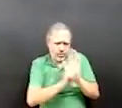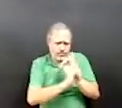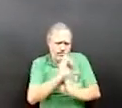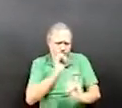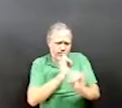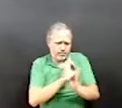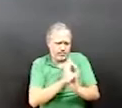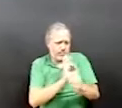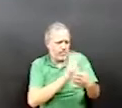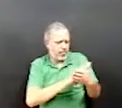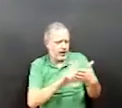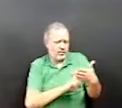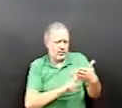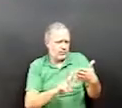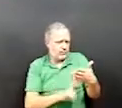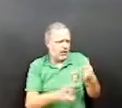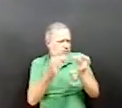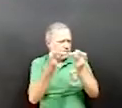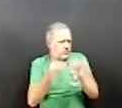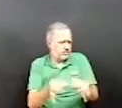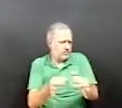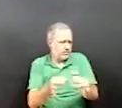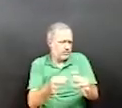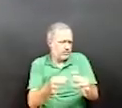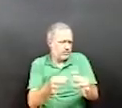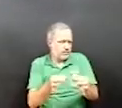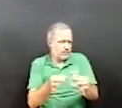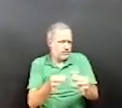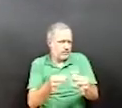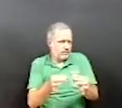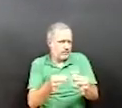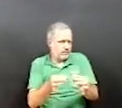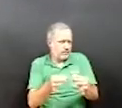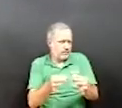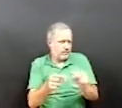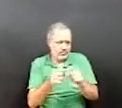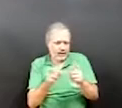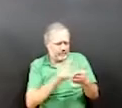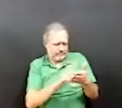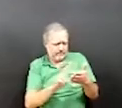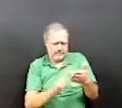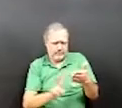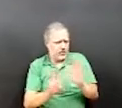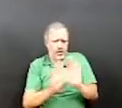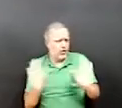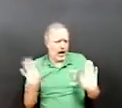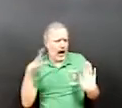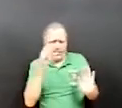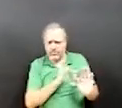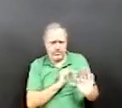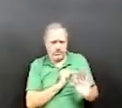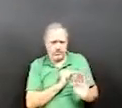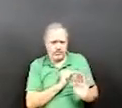uma leitura de qualidade. Né? Isso é importante, porque não é tipo passar o olho, ler o título e achar